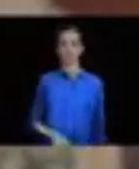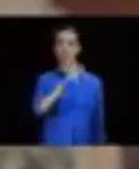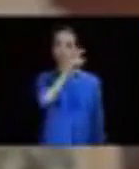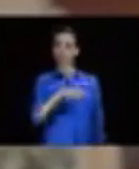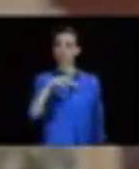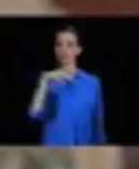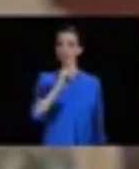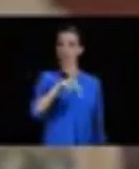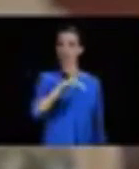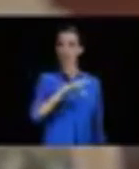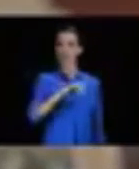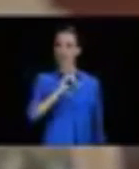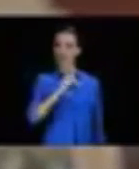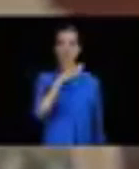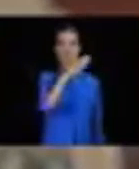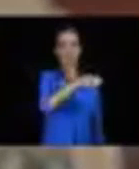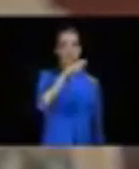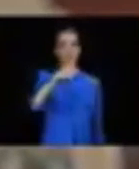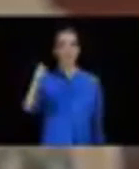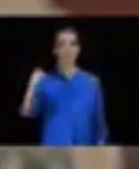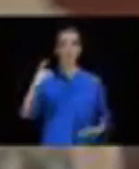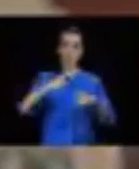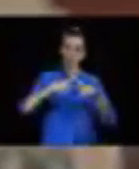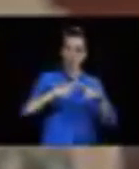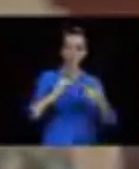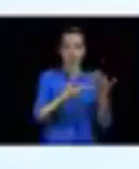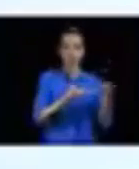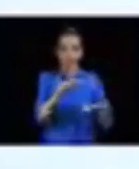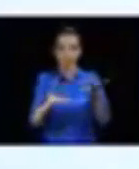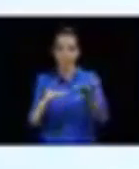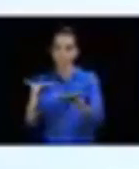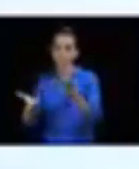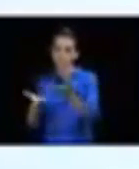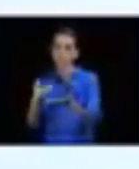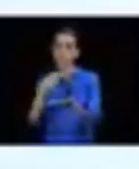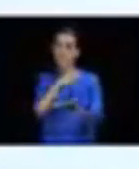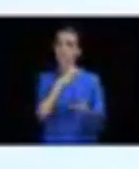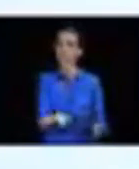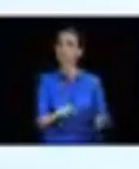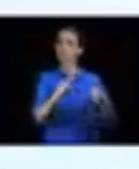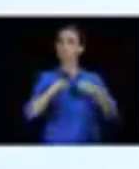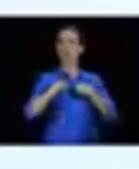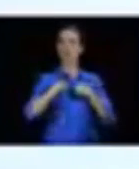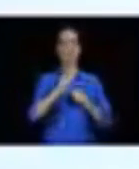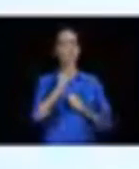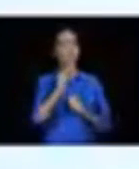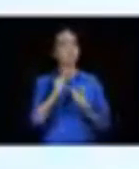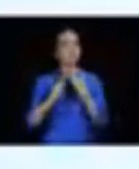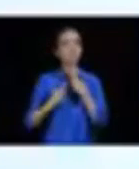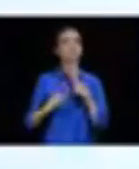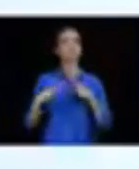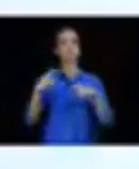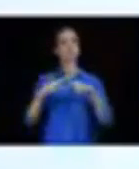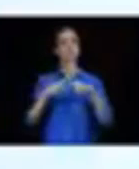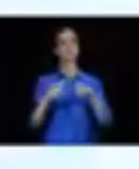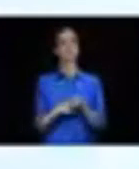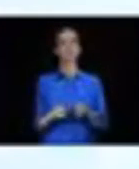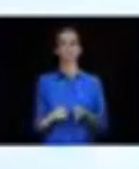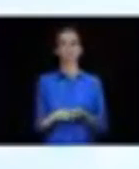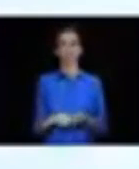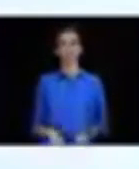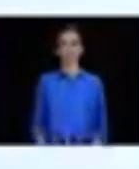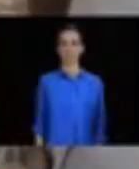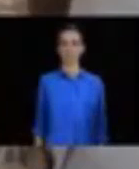Essa coisa dele, de ele nos postos que ele atende, foi o motivo principal do que eu queria